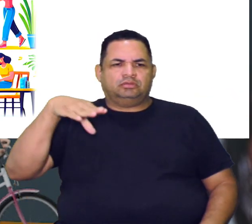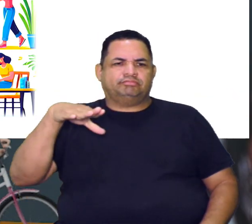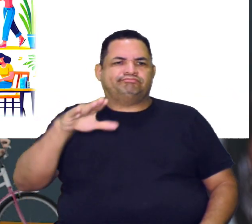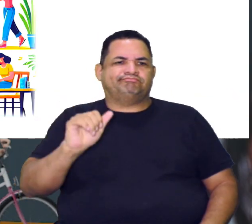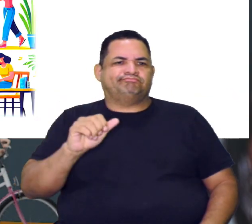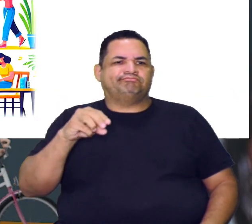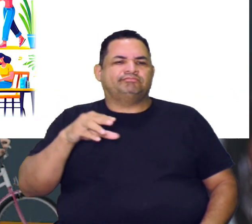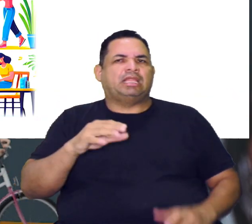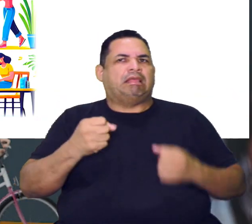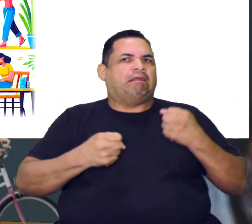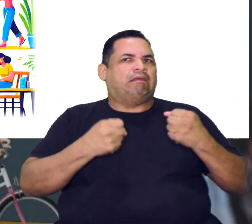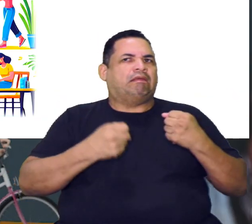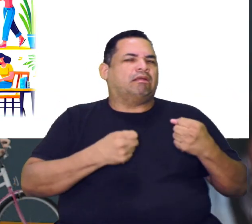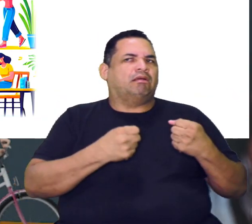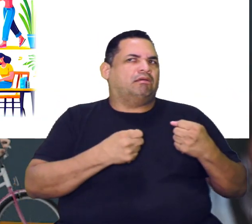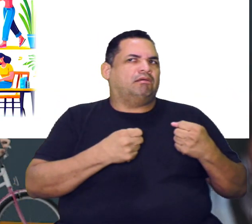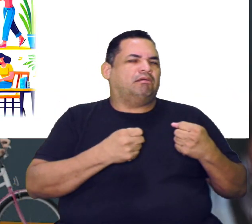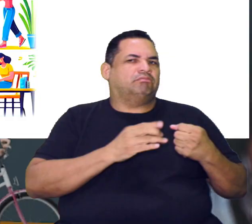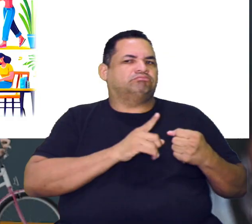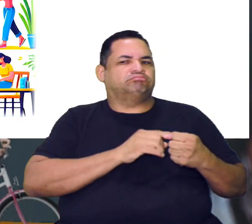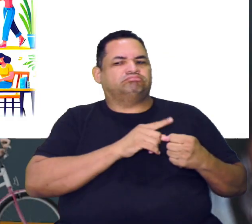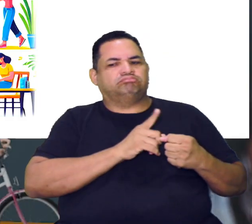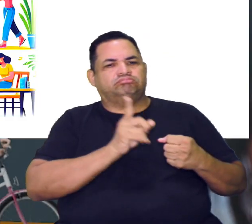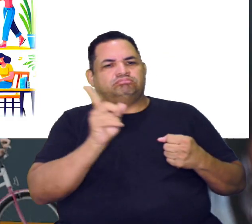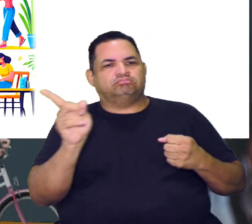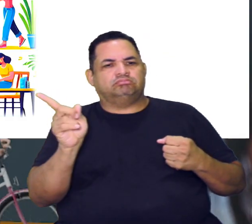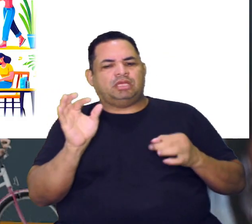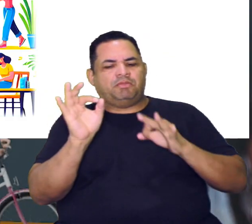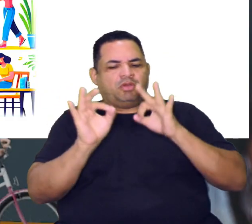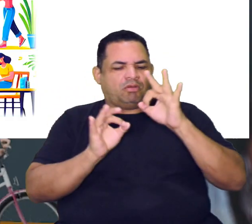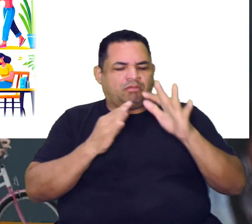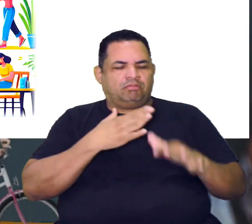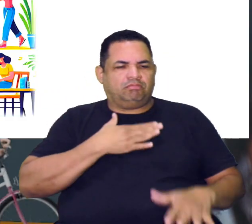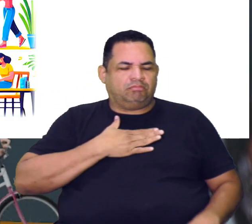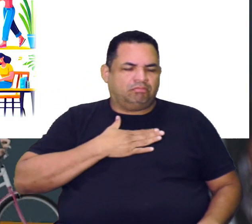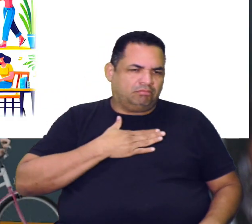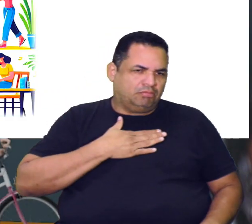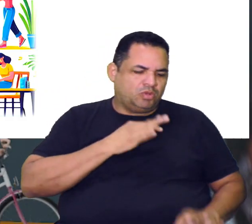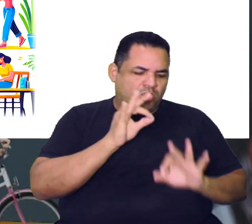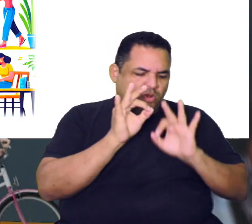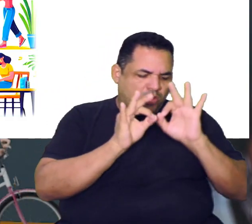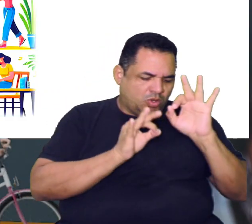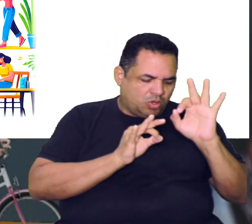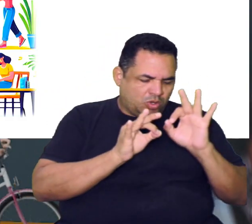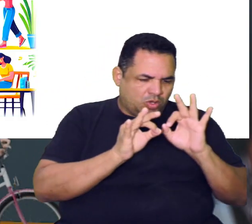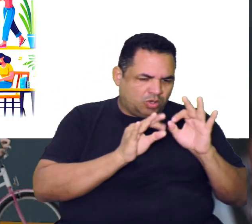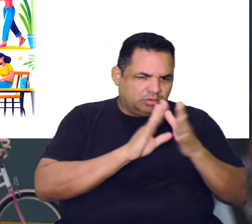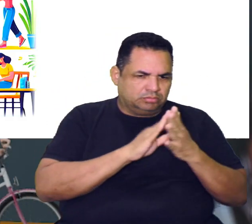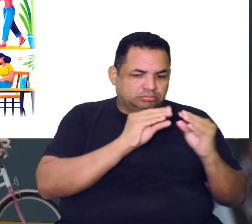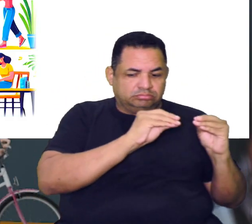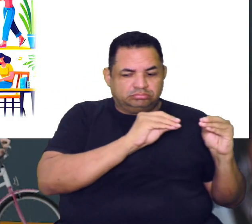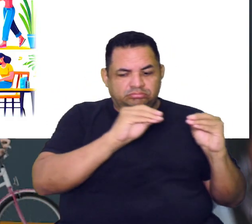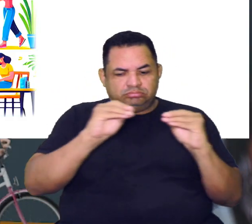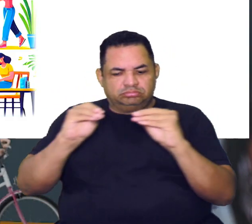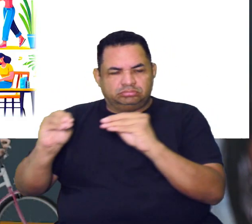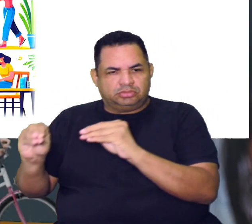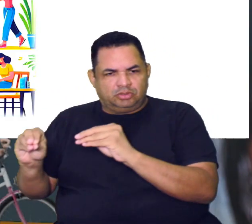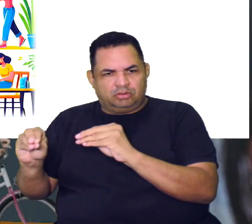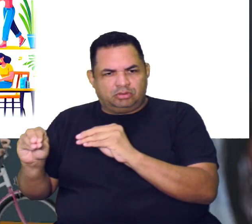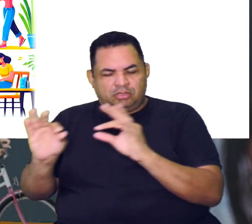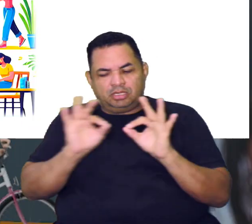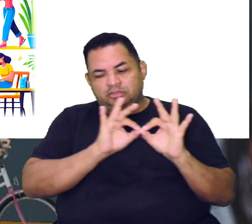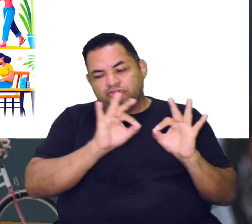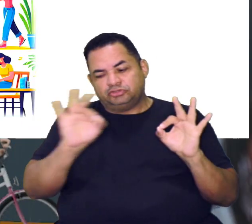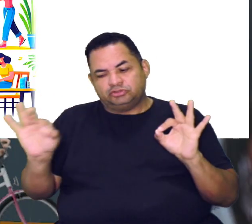por exemplo, de carro, eu posso ir, me organizar, né, claro, posso ir me deslocando a pé. Que